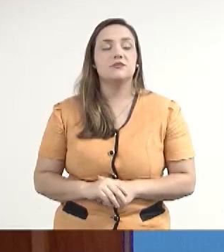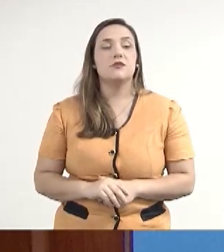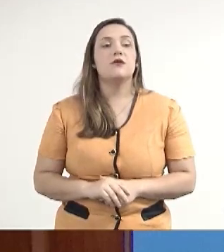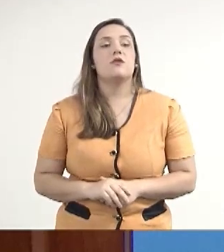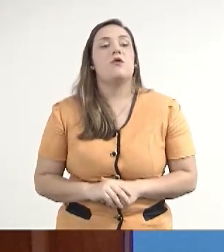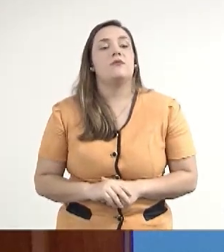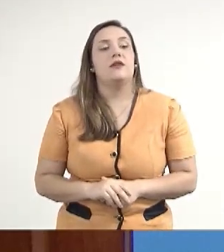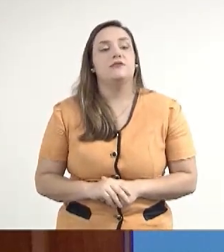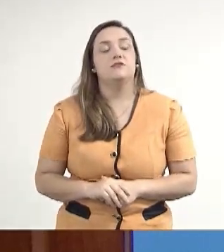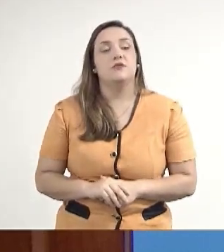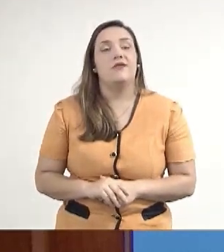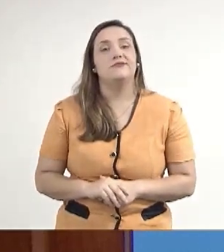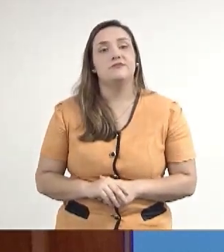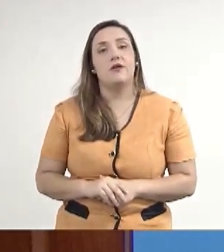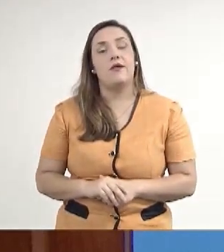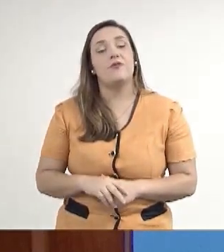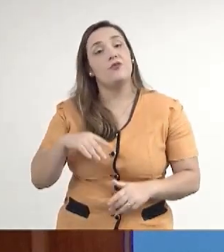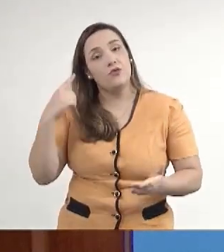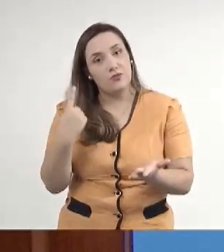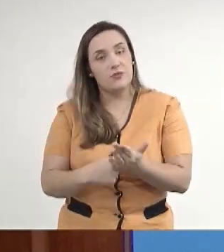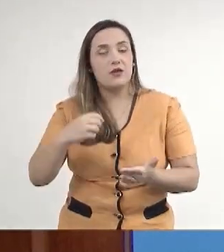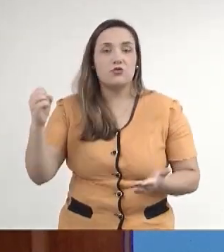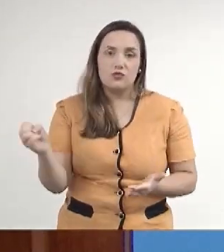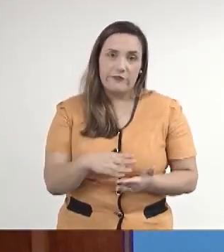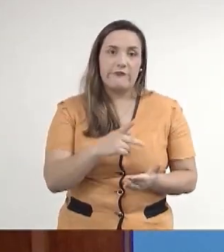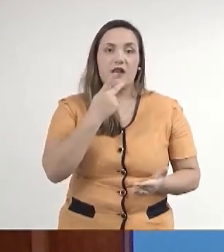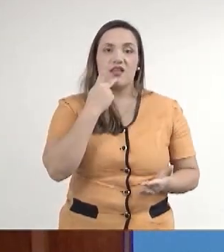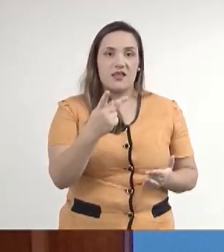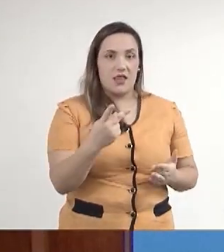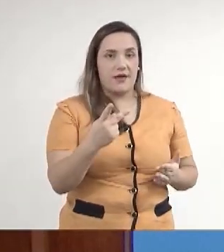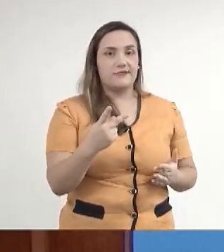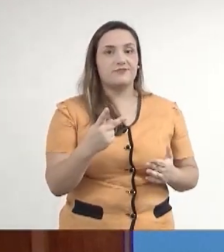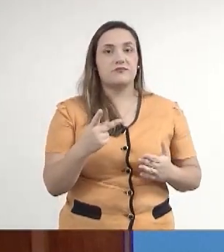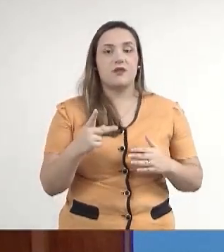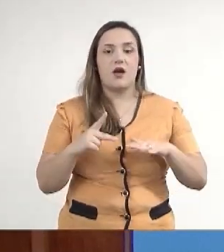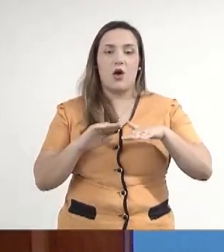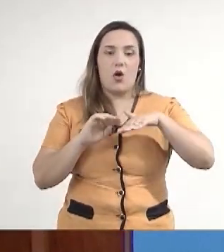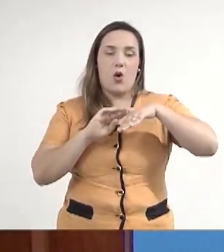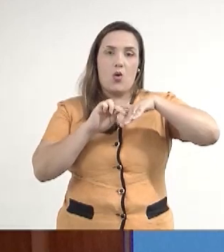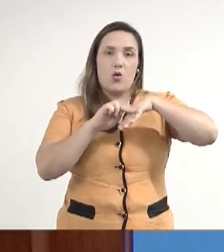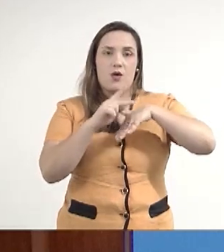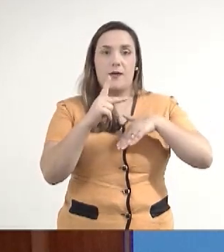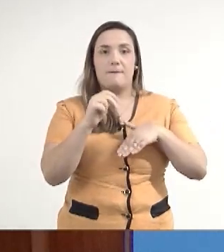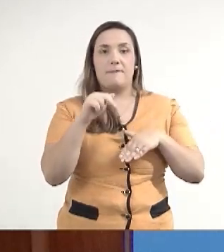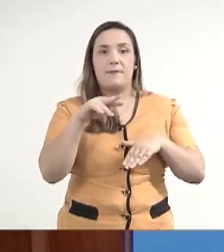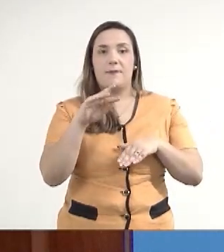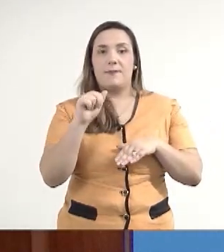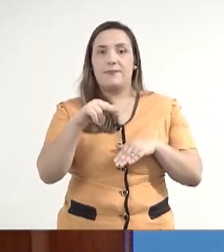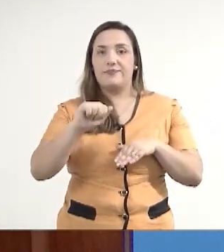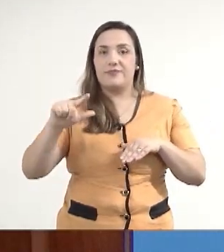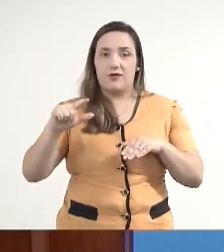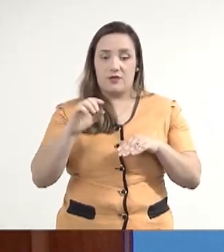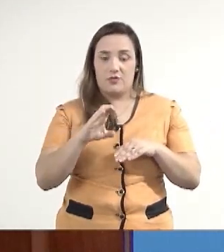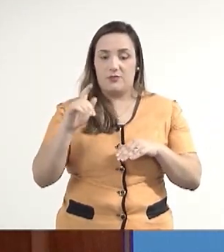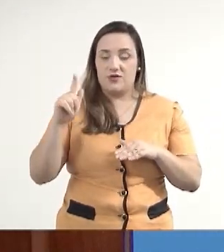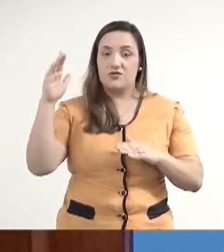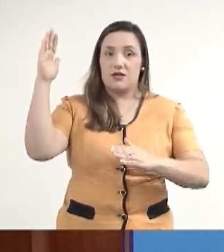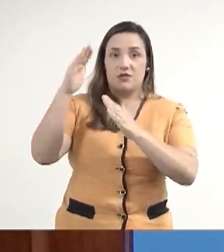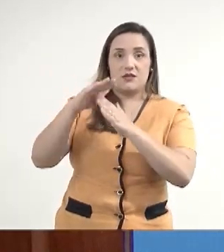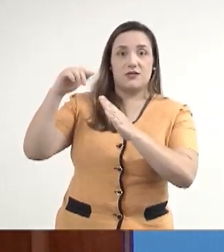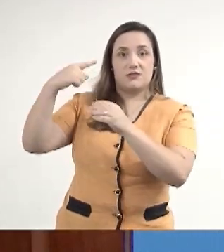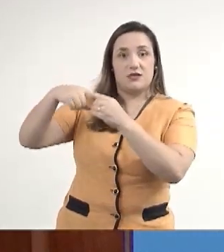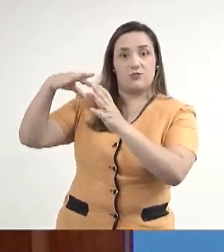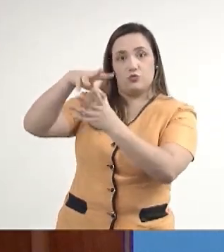trechos. A Rota Pantanal, de Campo Grande até Mundo Novo, e a Rota Tuiuiu, de